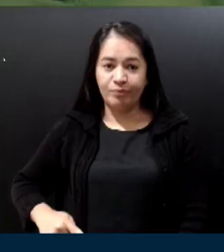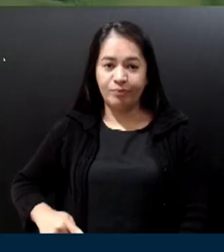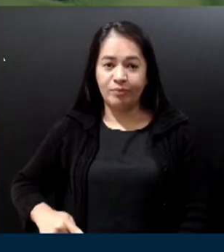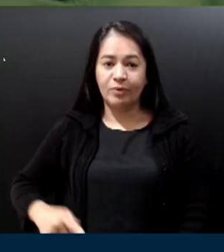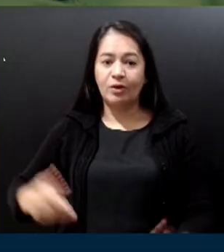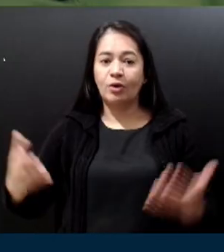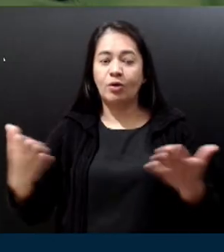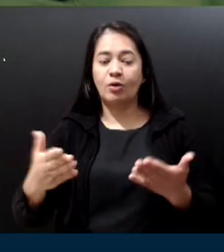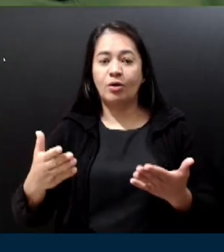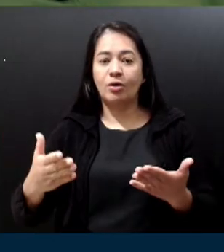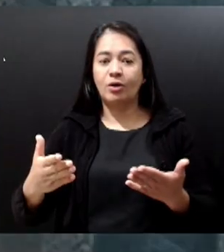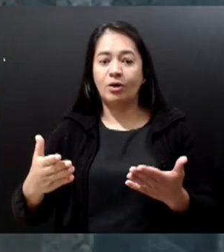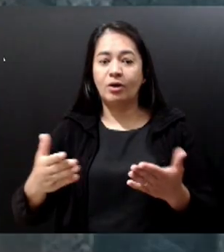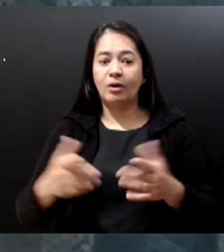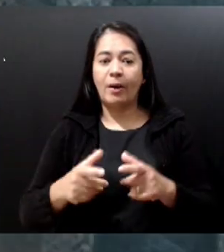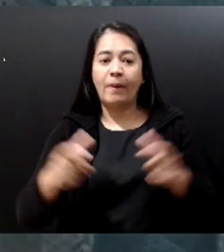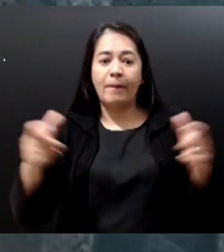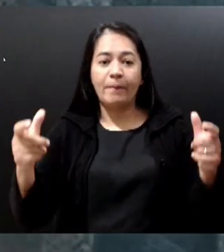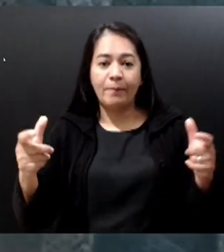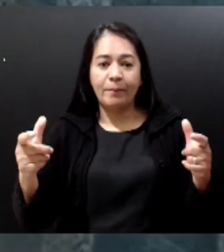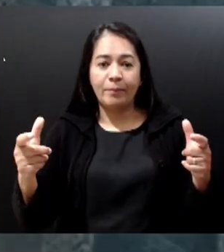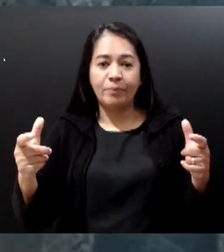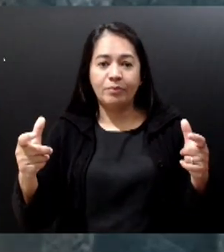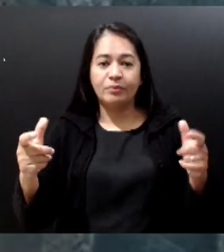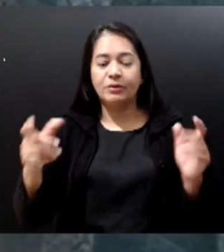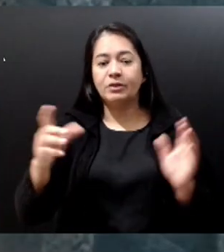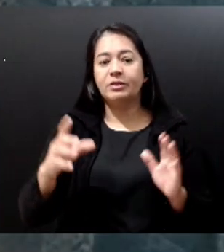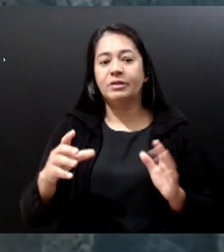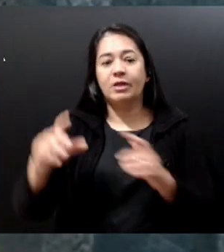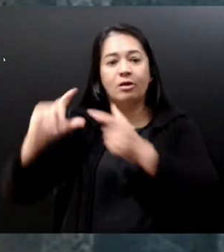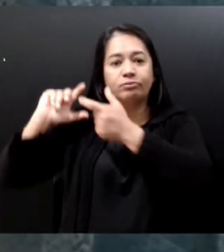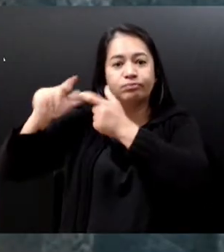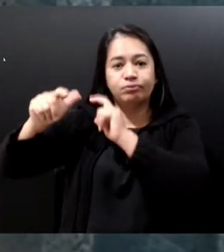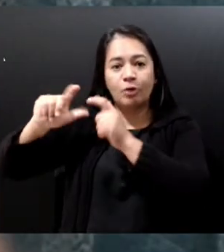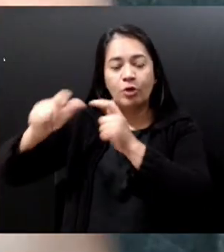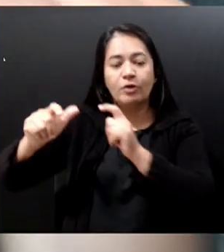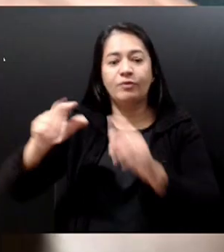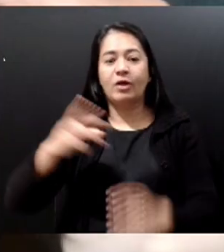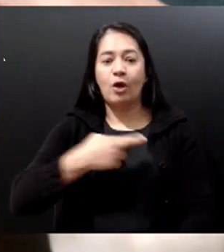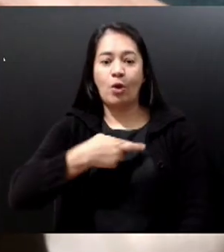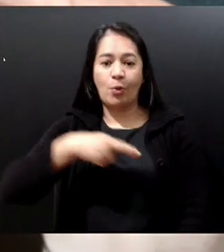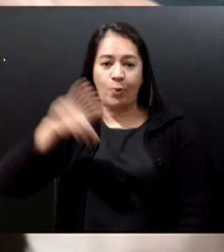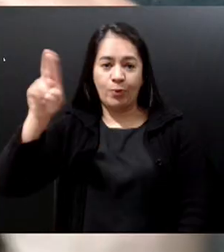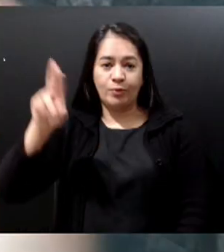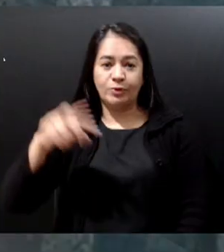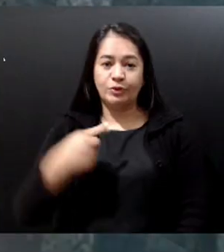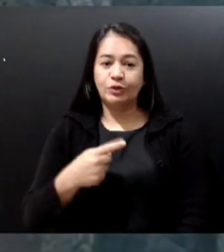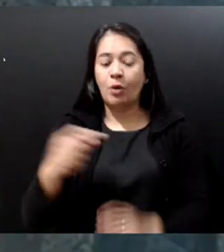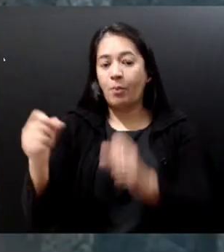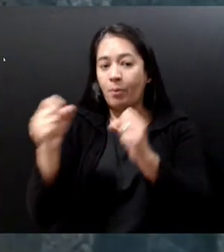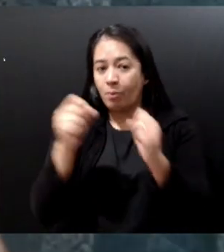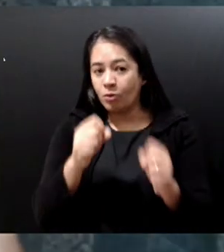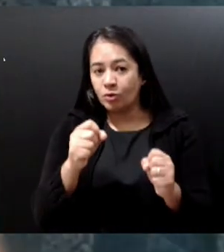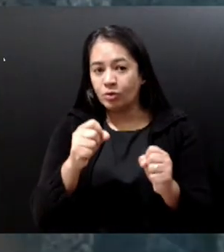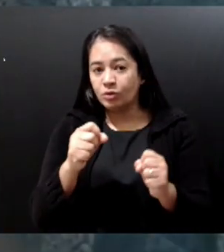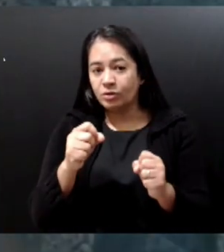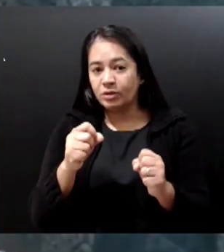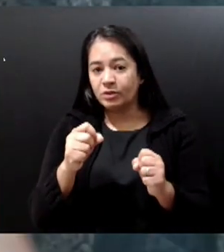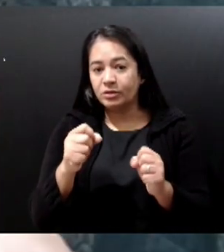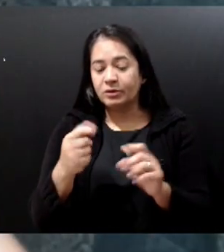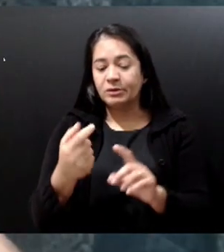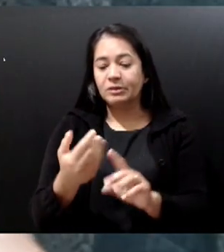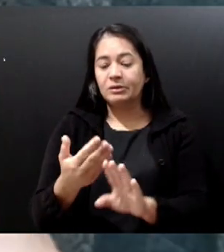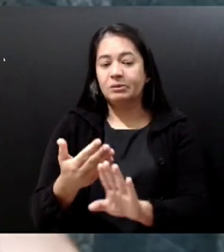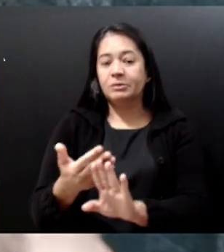Unidos. Então, a gente pode ter um retrocesso nos Estados Unidos, como parte da Europa,